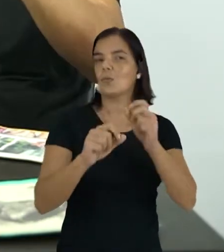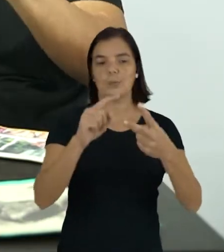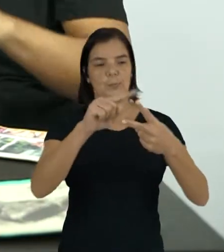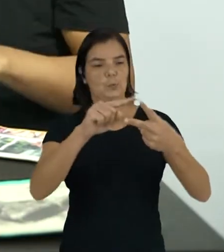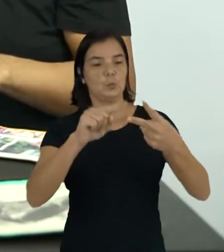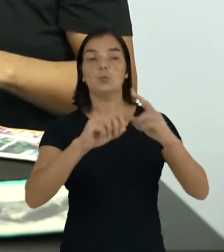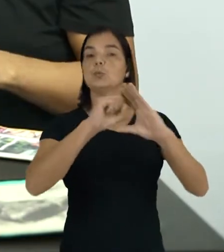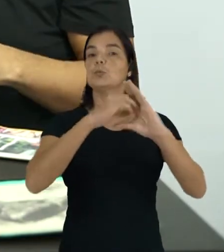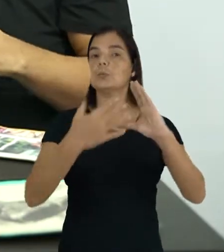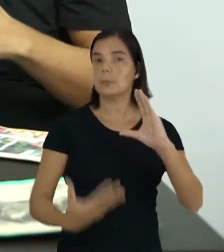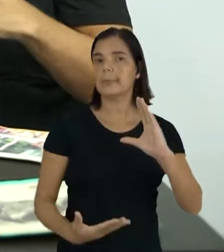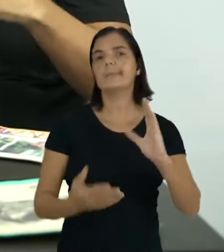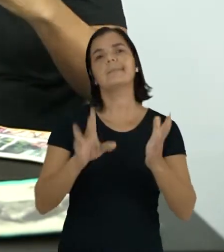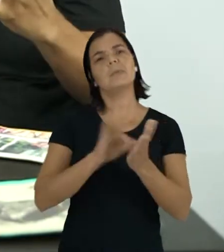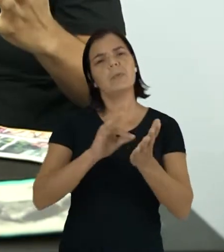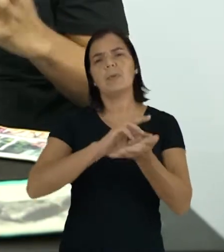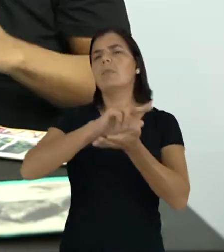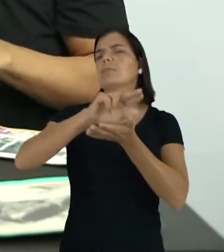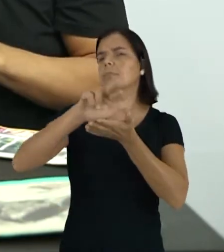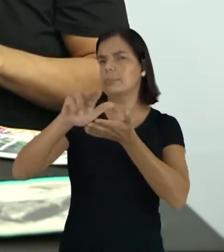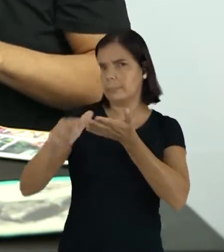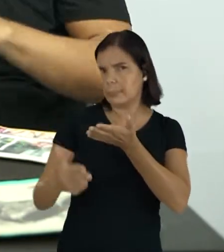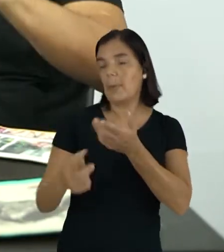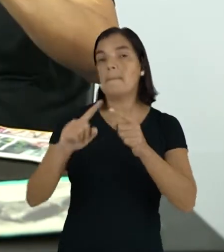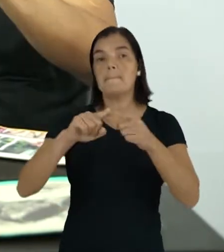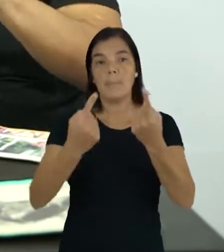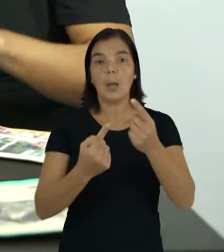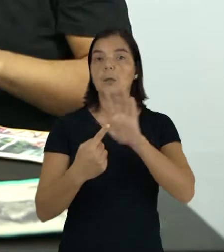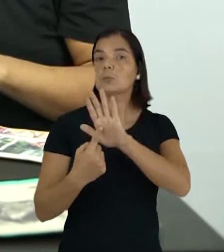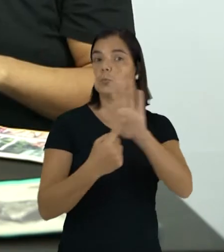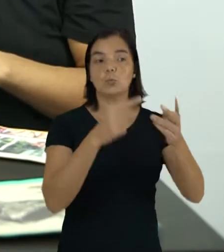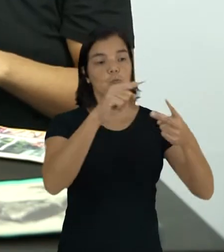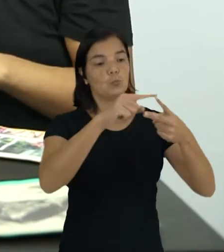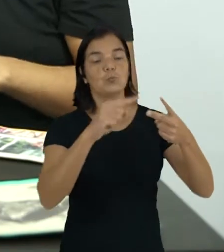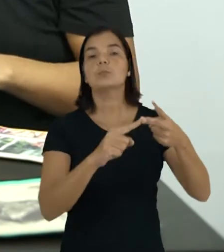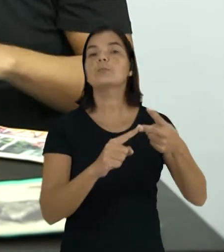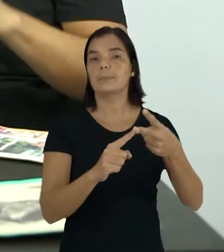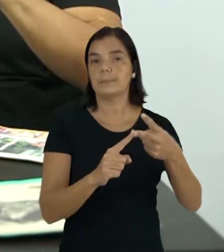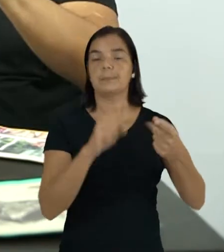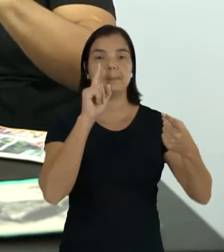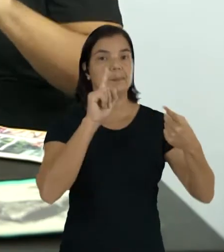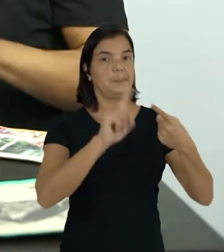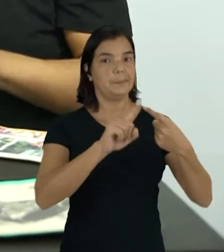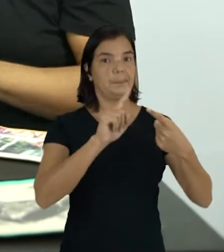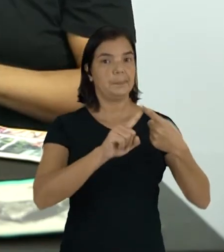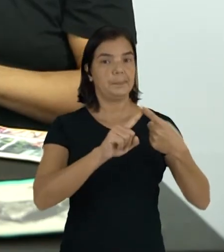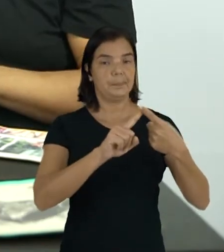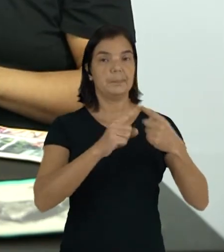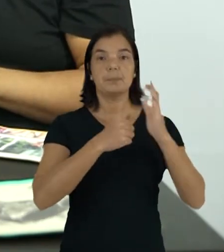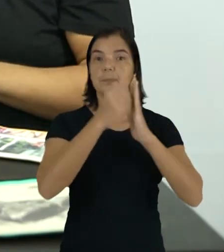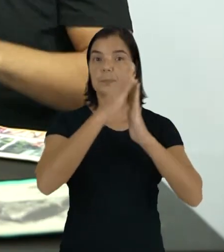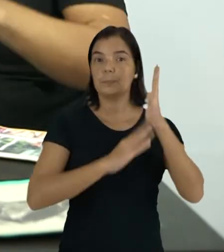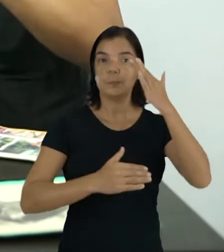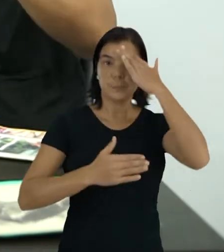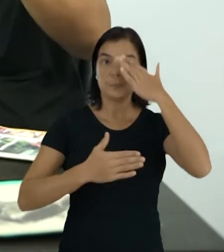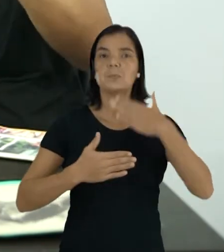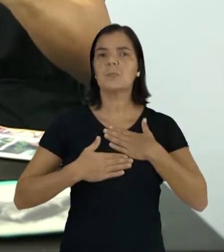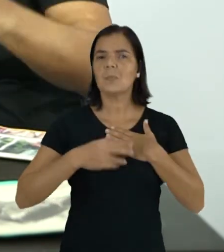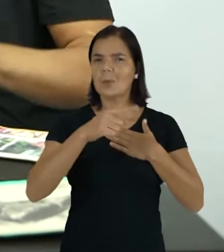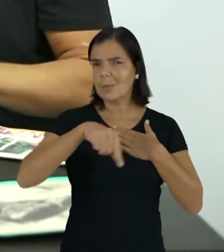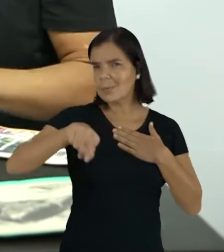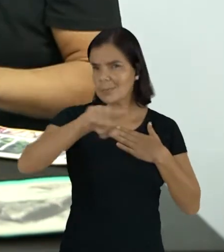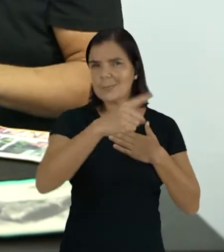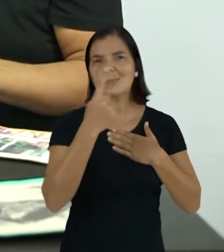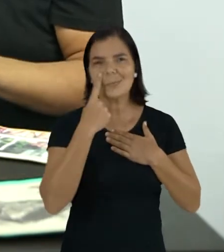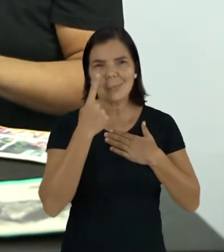por duas características. Na verdade, tem muitas, mas nós vamos falar de duas. a questão da pintura corporal, eu acredito que você já